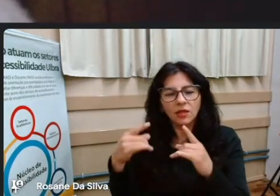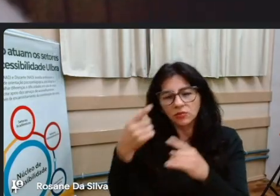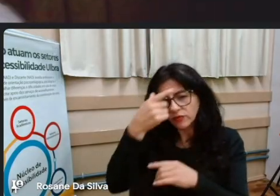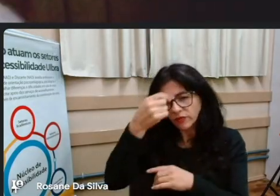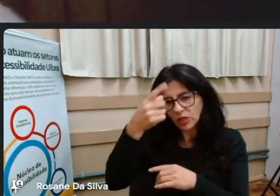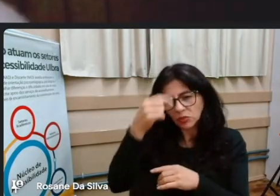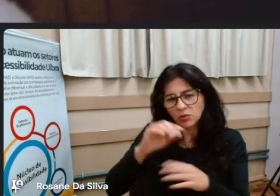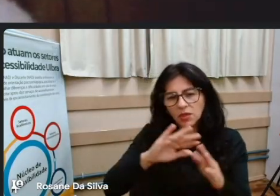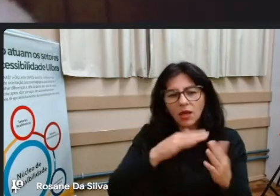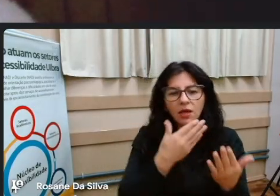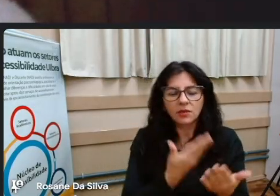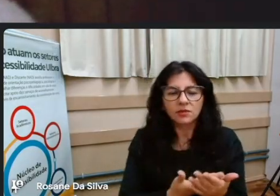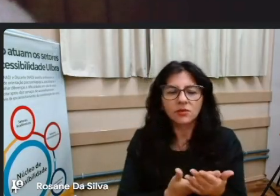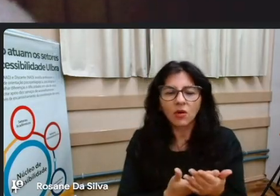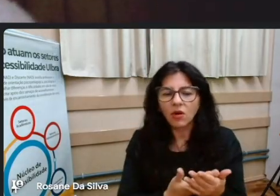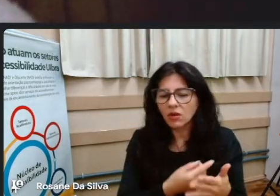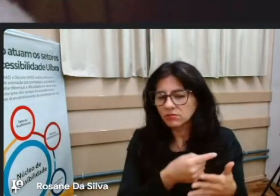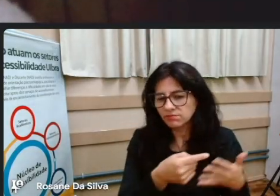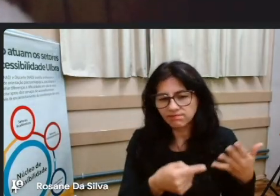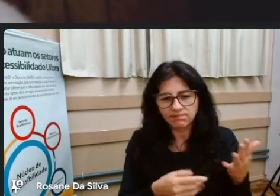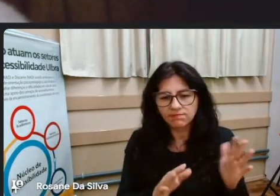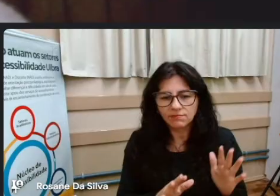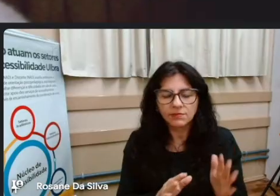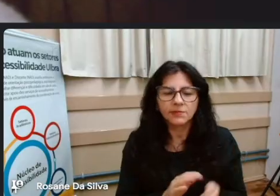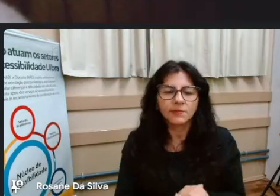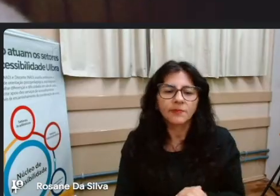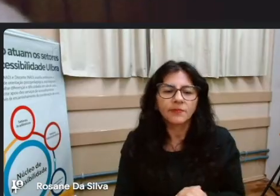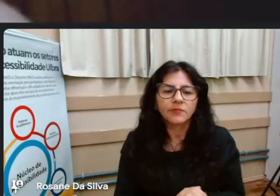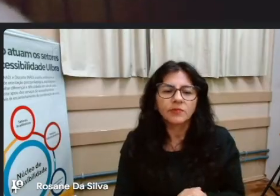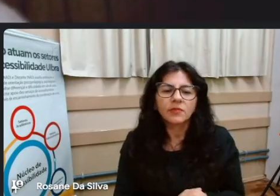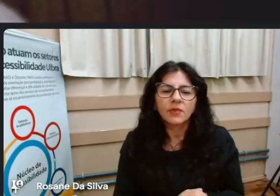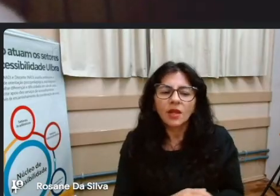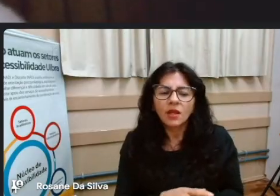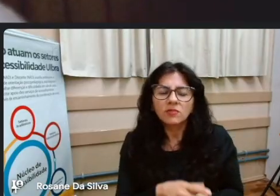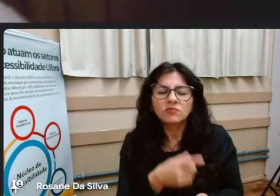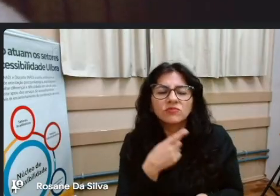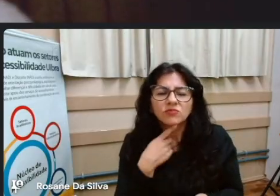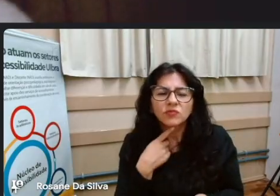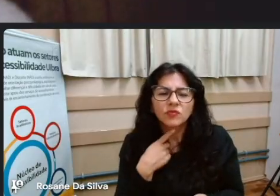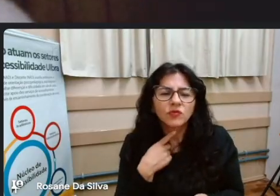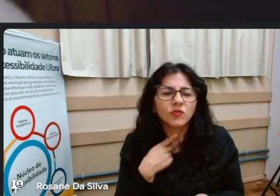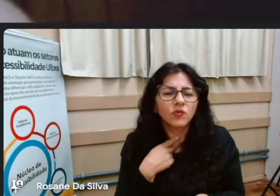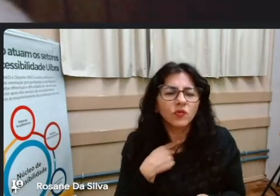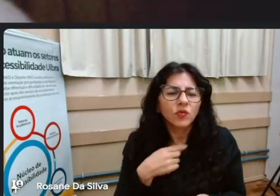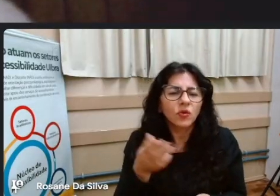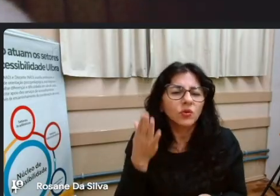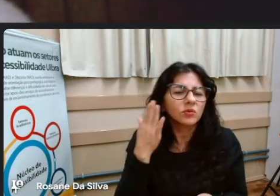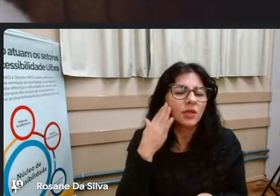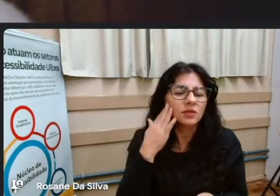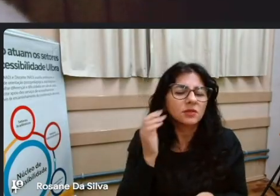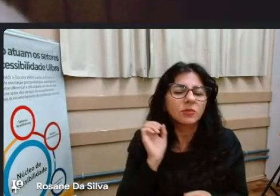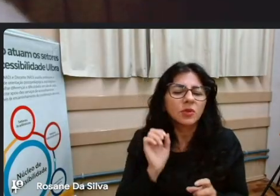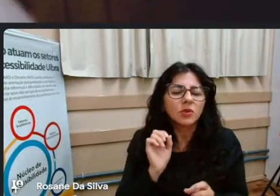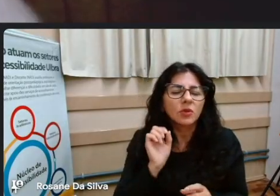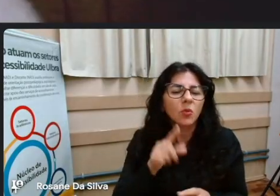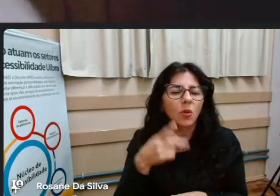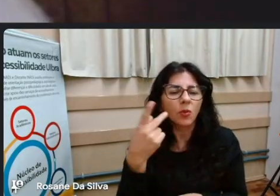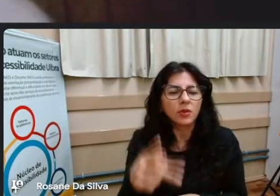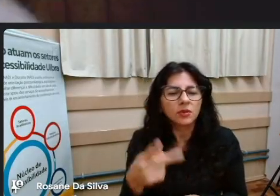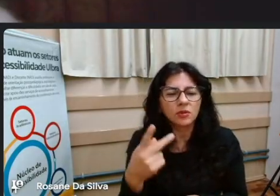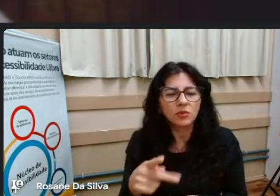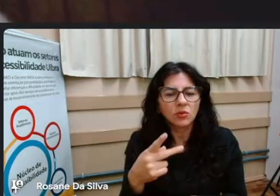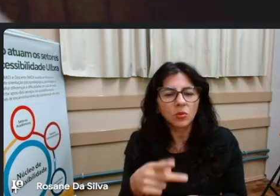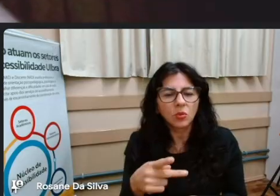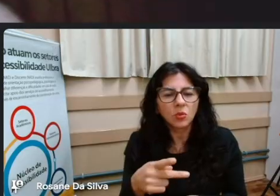música né nas universidades em escolas enfim eh eu tinha a vontade de te ouvir um pouco